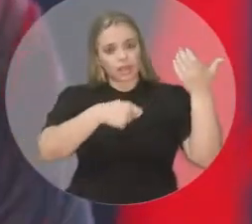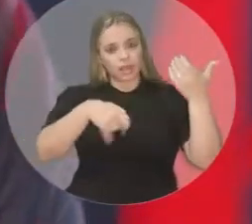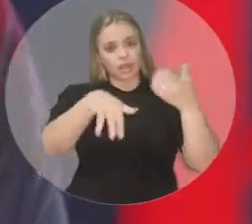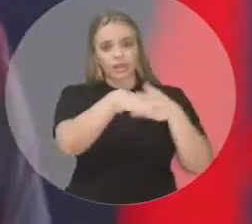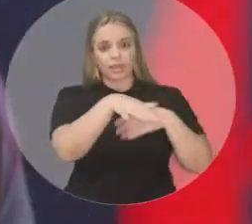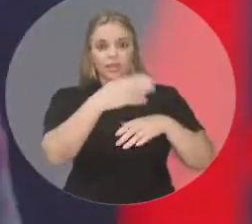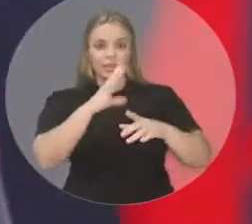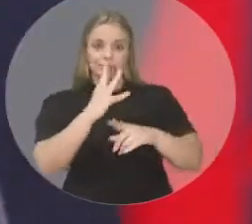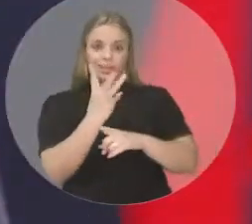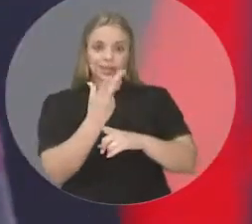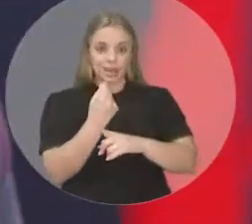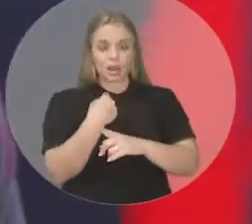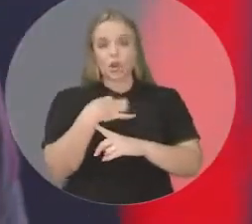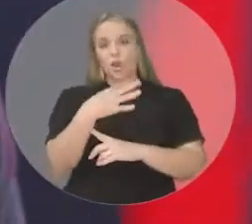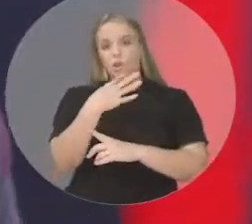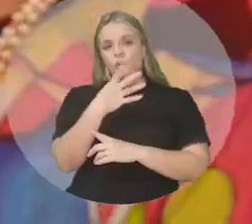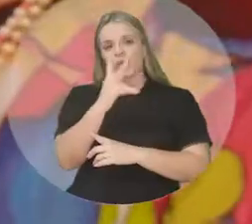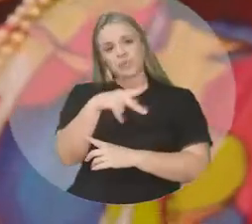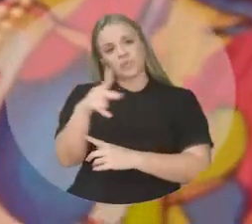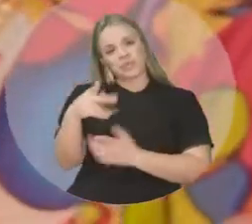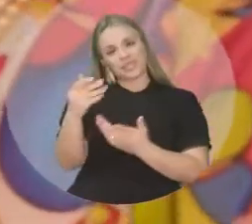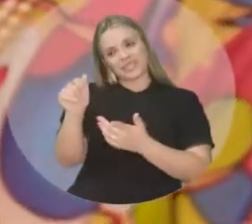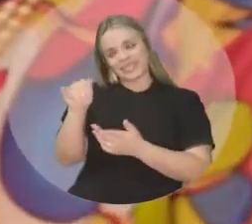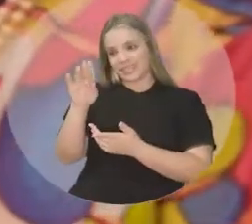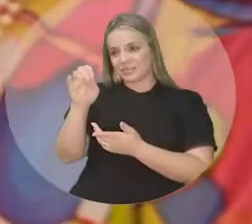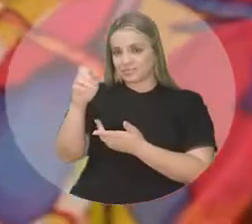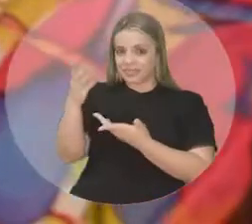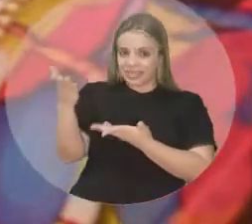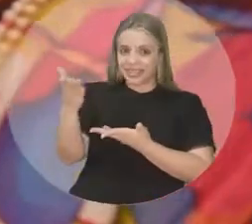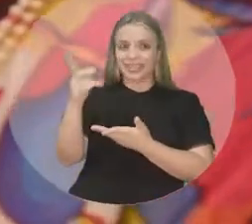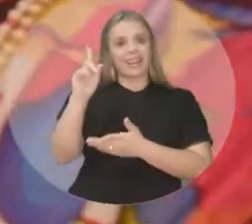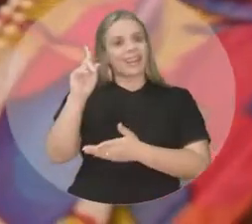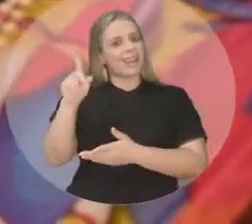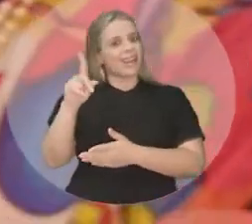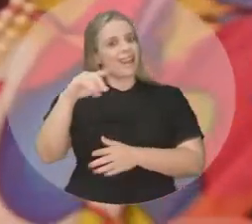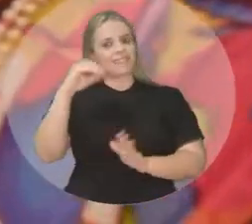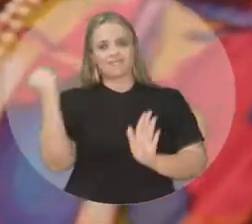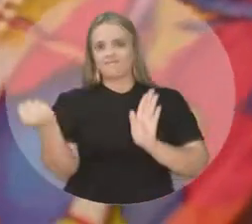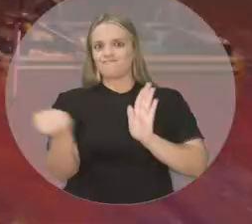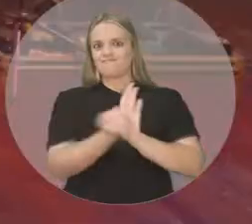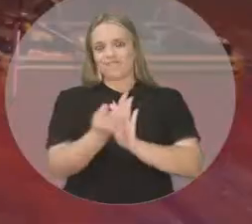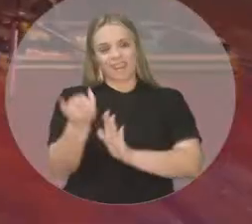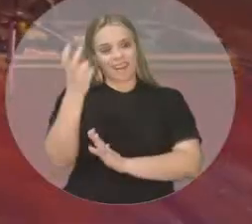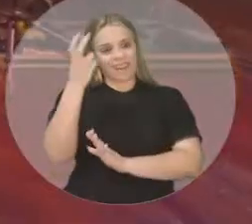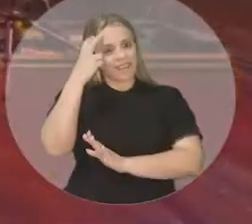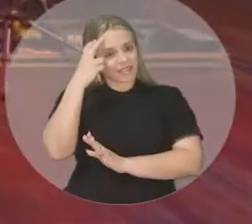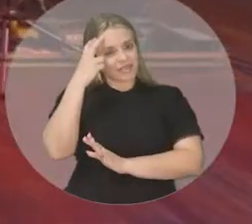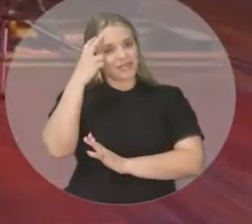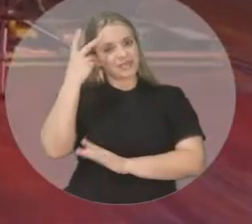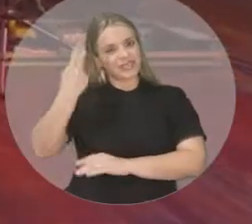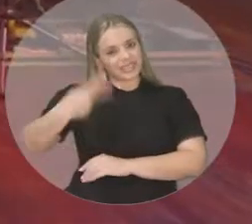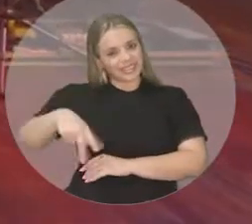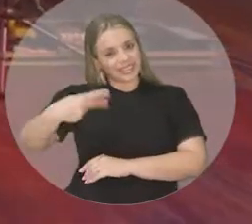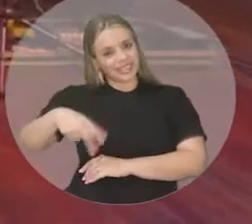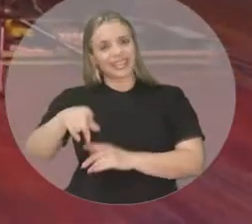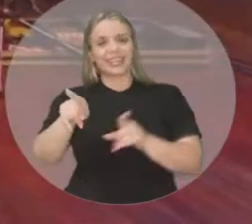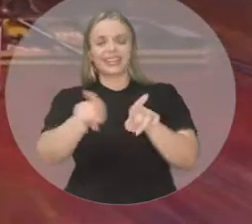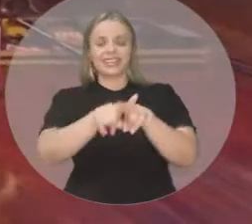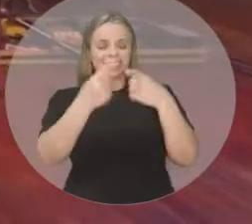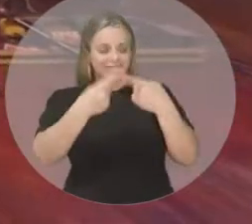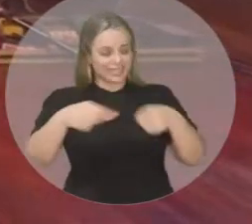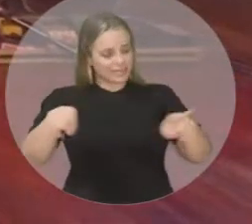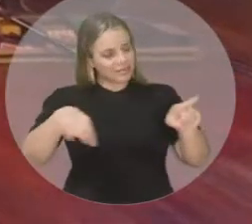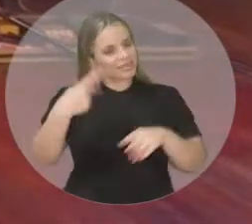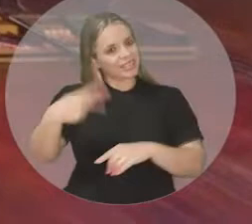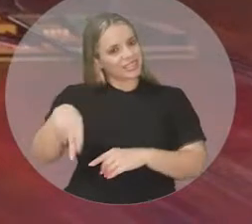Siriri presente é a bandeira maior, mas vocês fazem a música brasileira em geral e a música do mundo